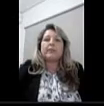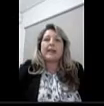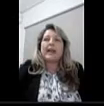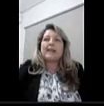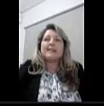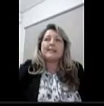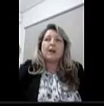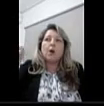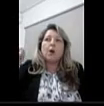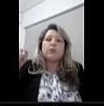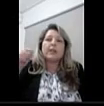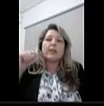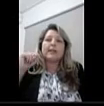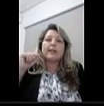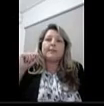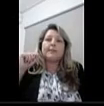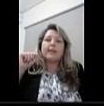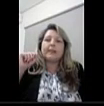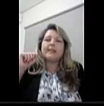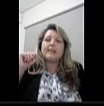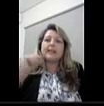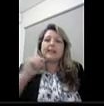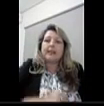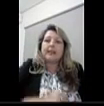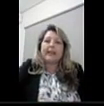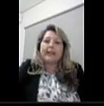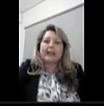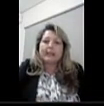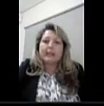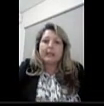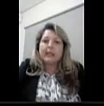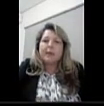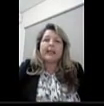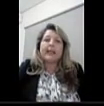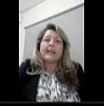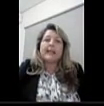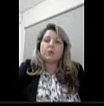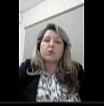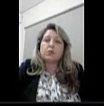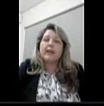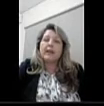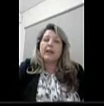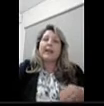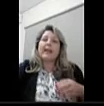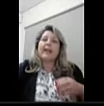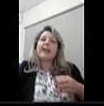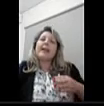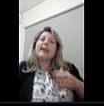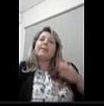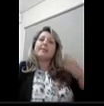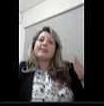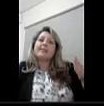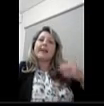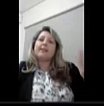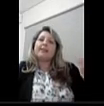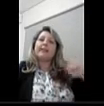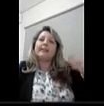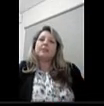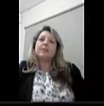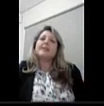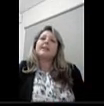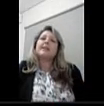atividades onde ela vai ser avaliada, porque isso você vai